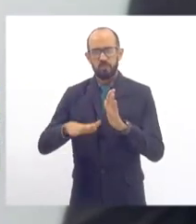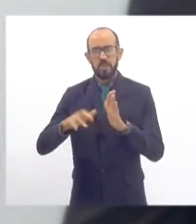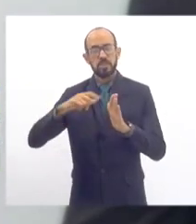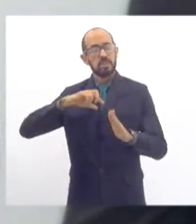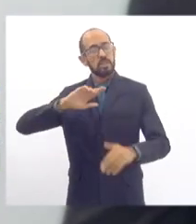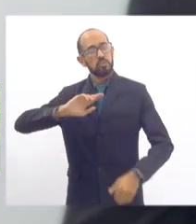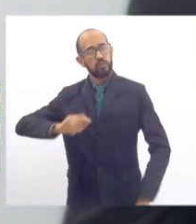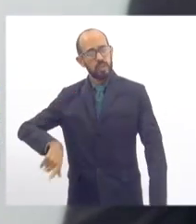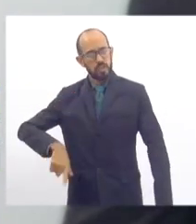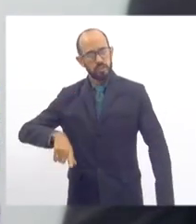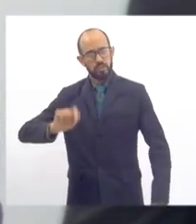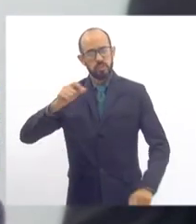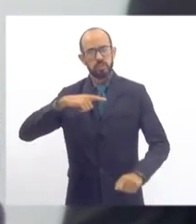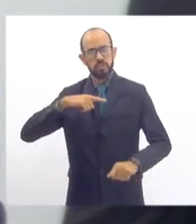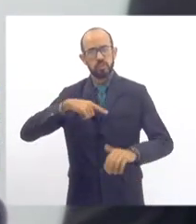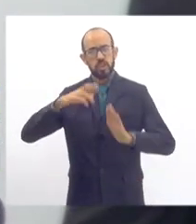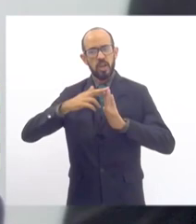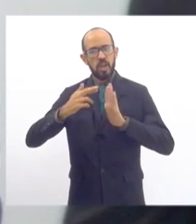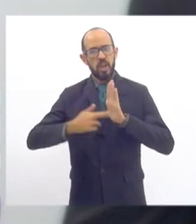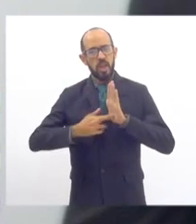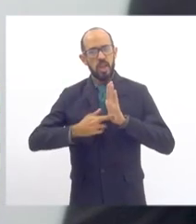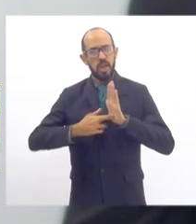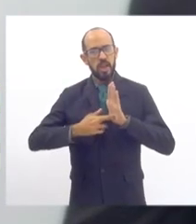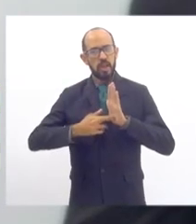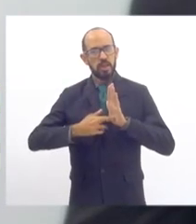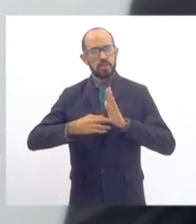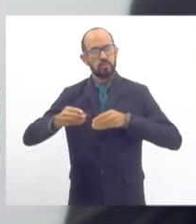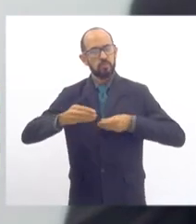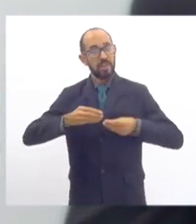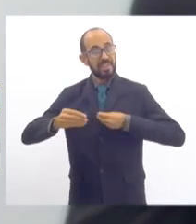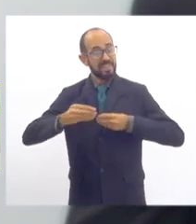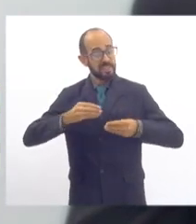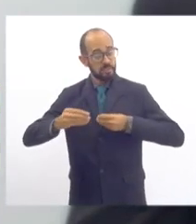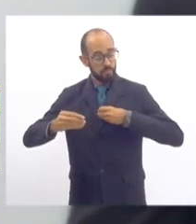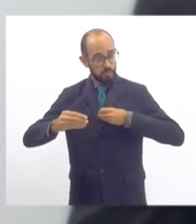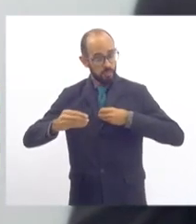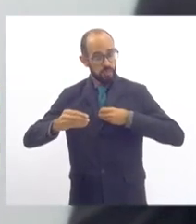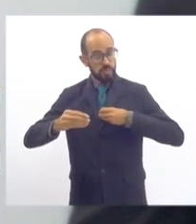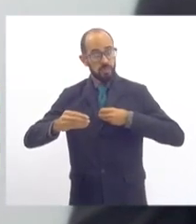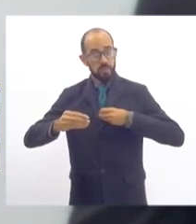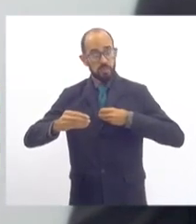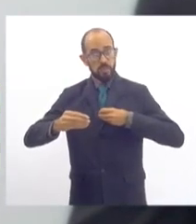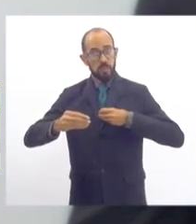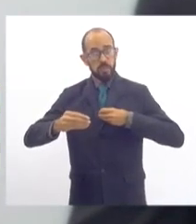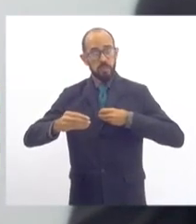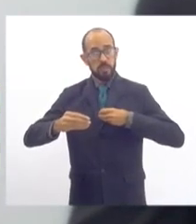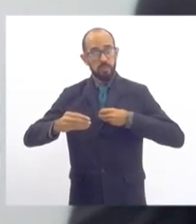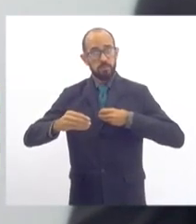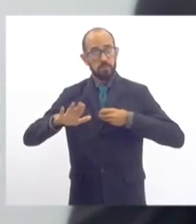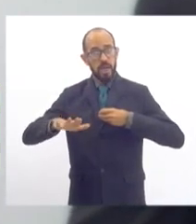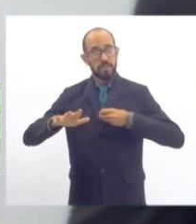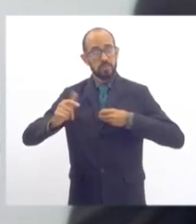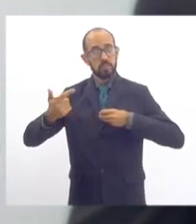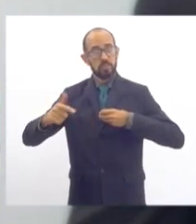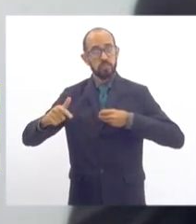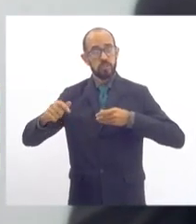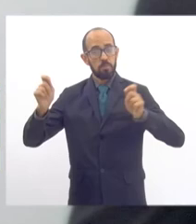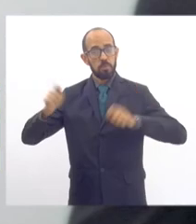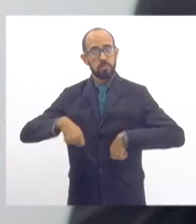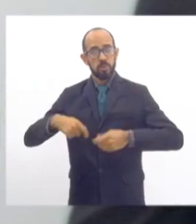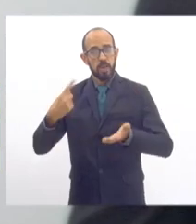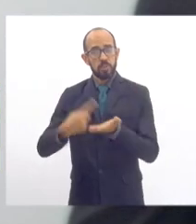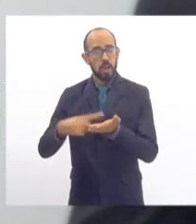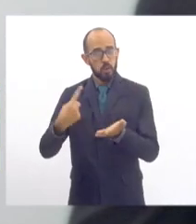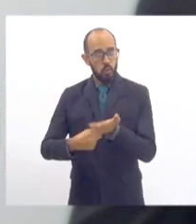que ele impunha menos restrições, mas tinha menos flexibilizações, menos possibilidades de acordos no que não estava previsto